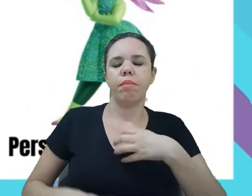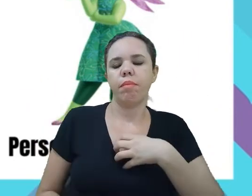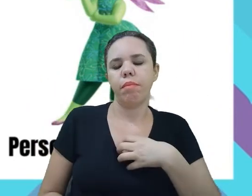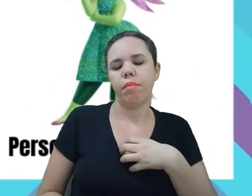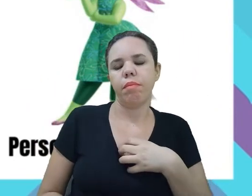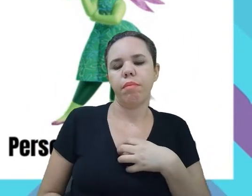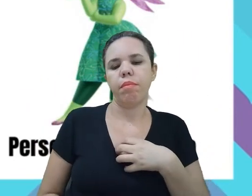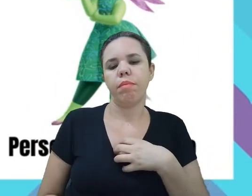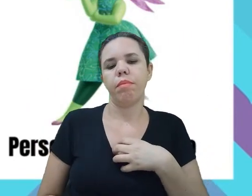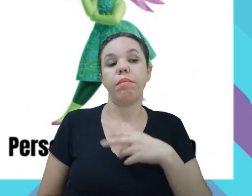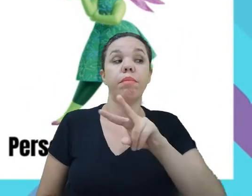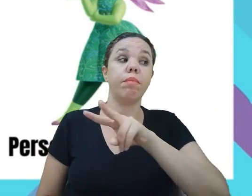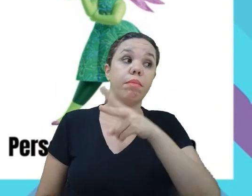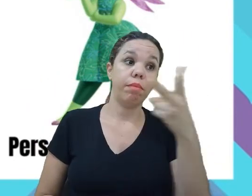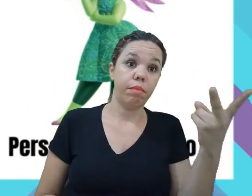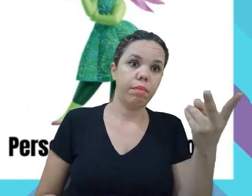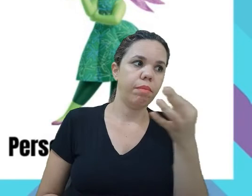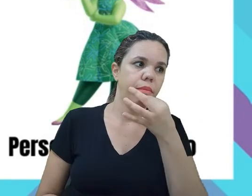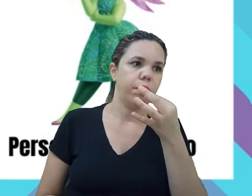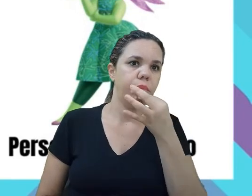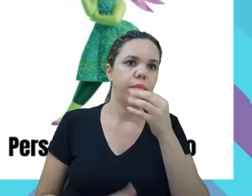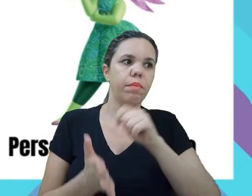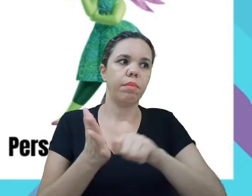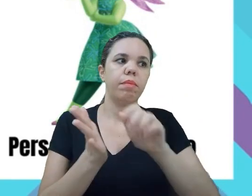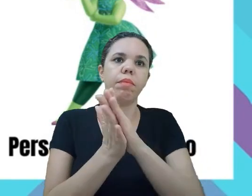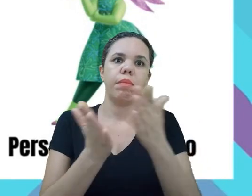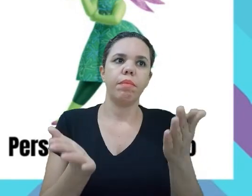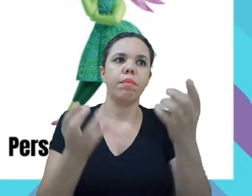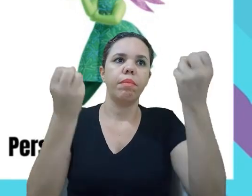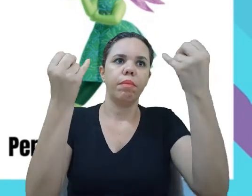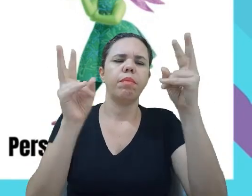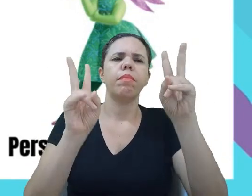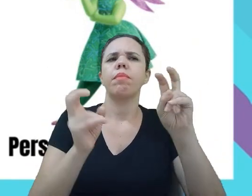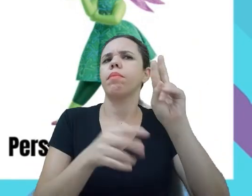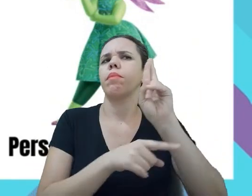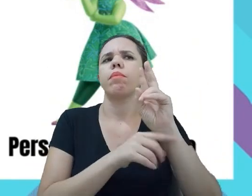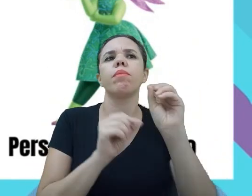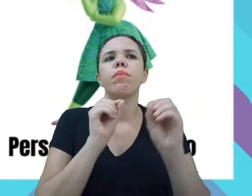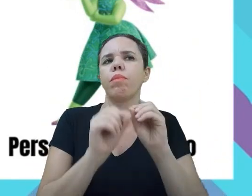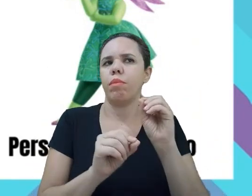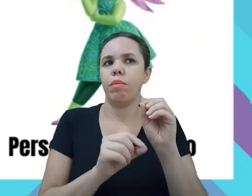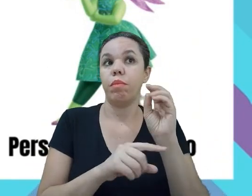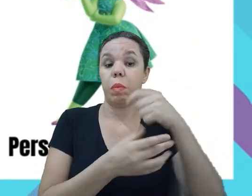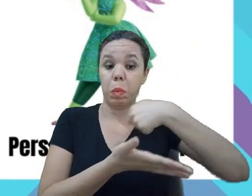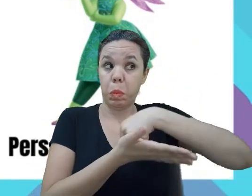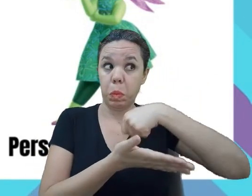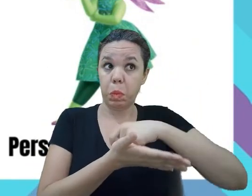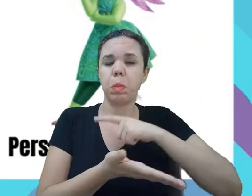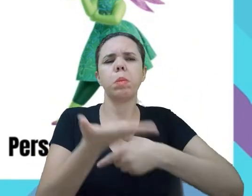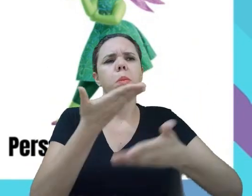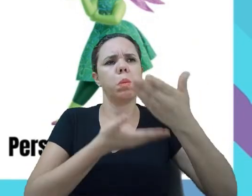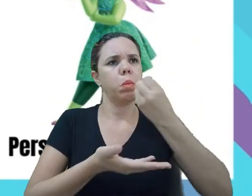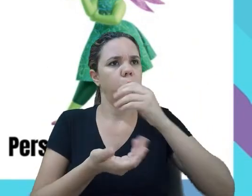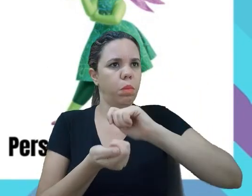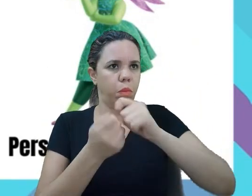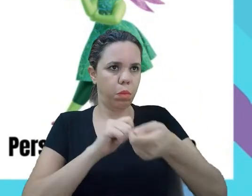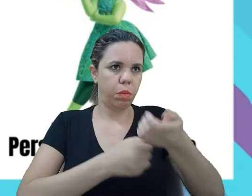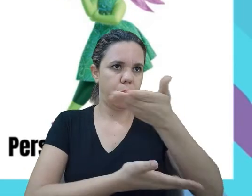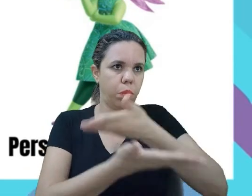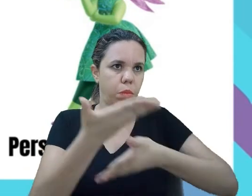ego diante do conflito entre a realidade interna e externa e suprime os impulsos internos